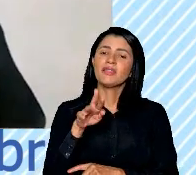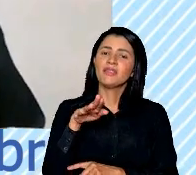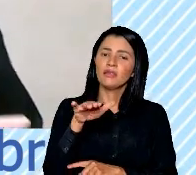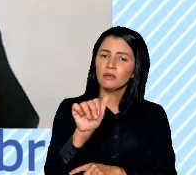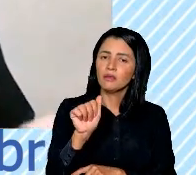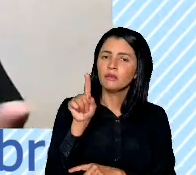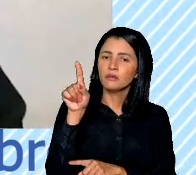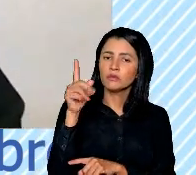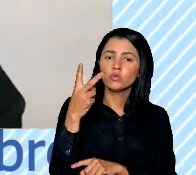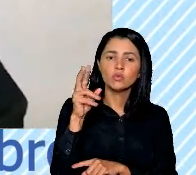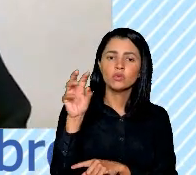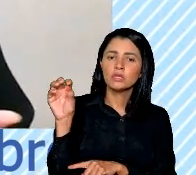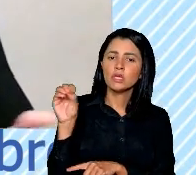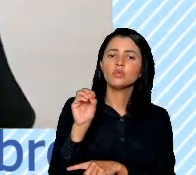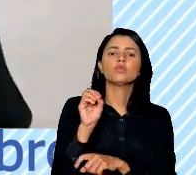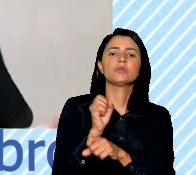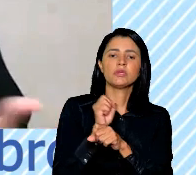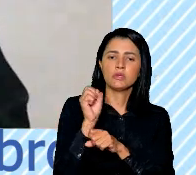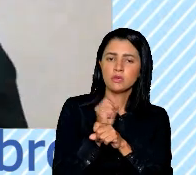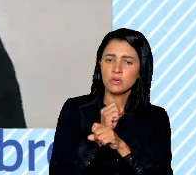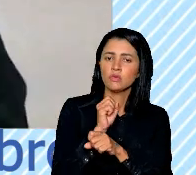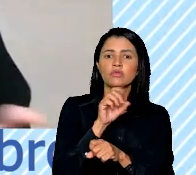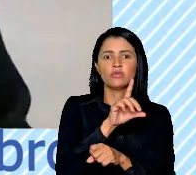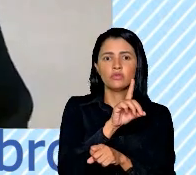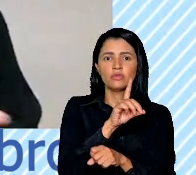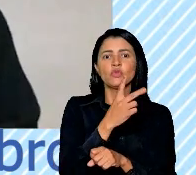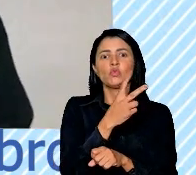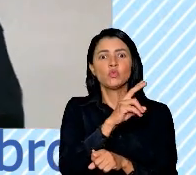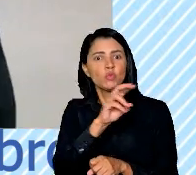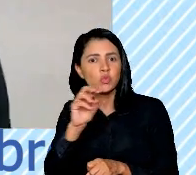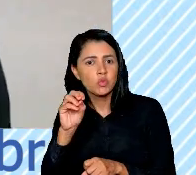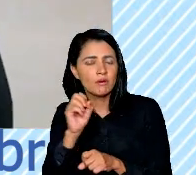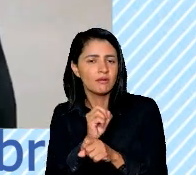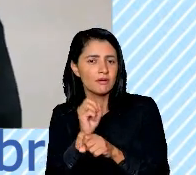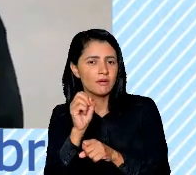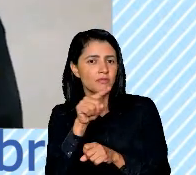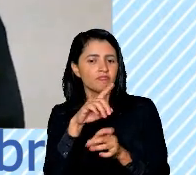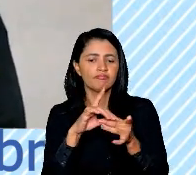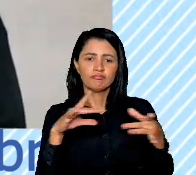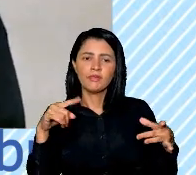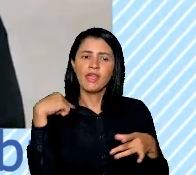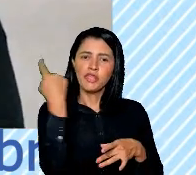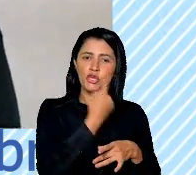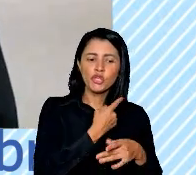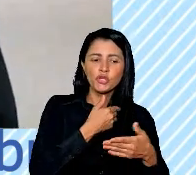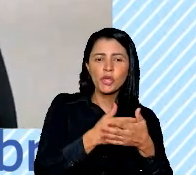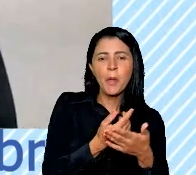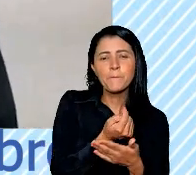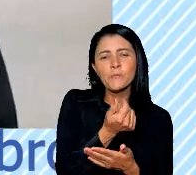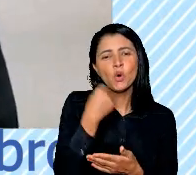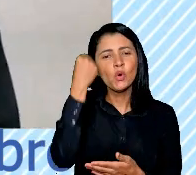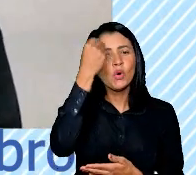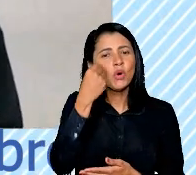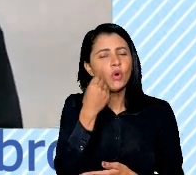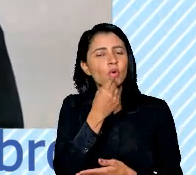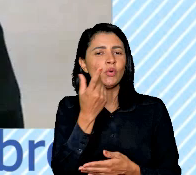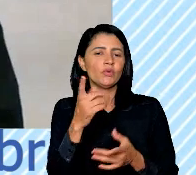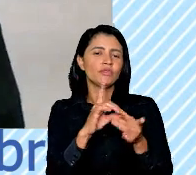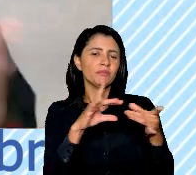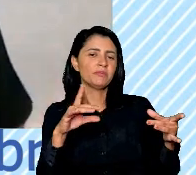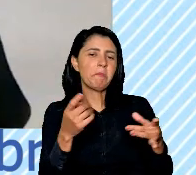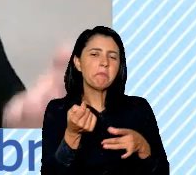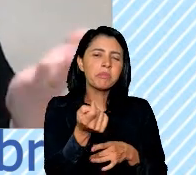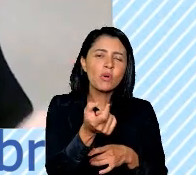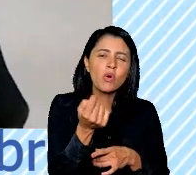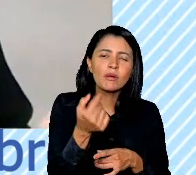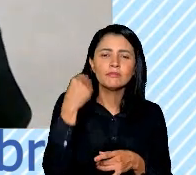de democracia. Nós, como democracia, no Ocidente, nós também temos muito pouco tempo de experiências efetivas de democracia.